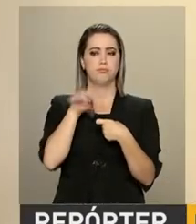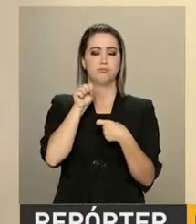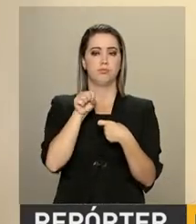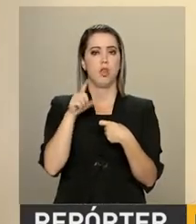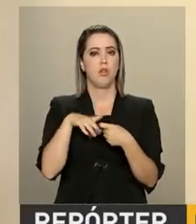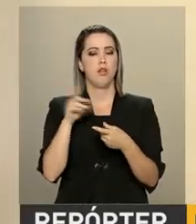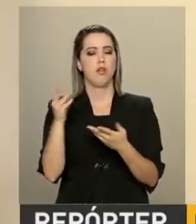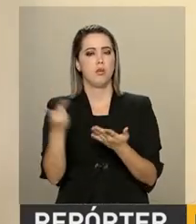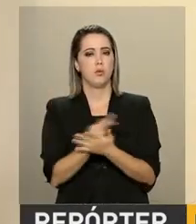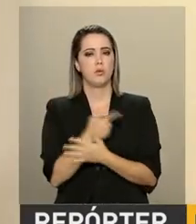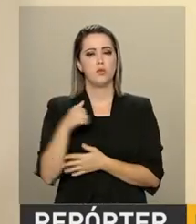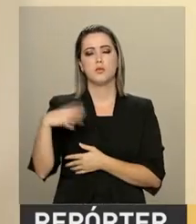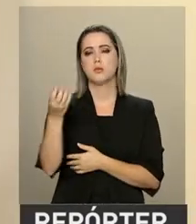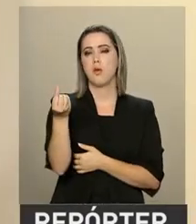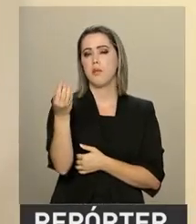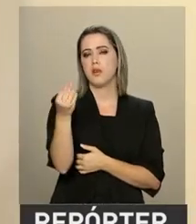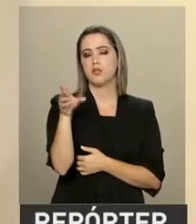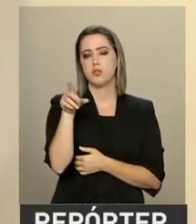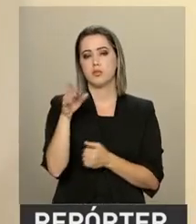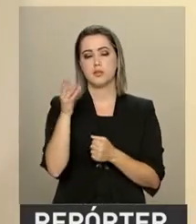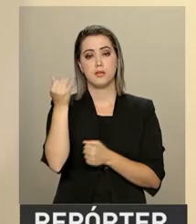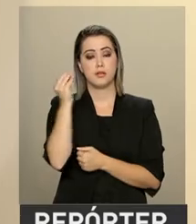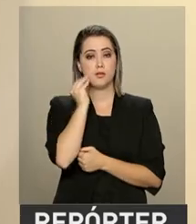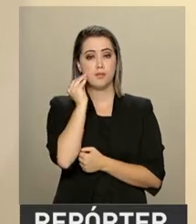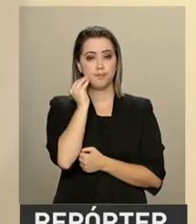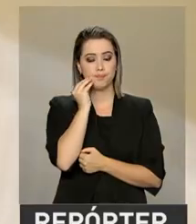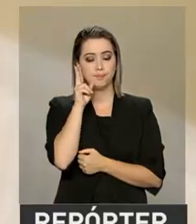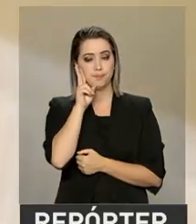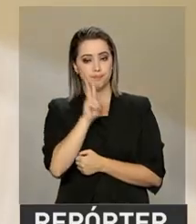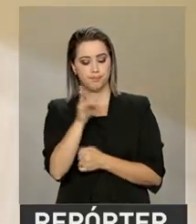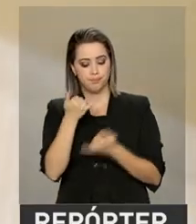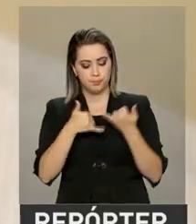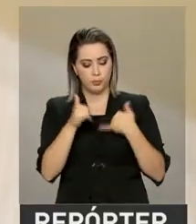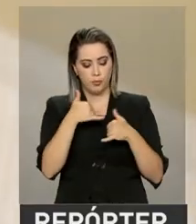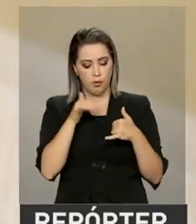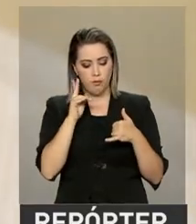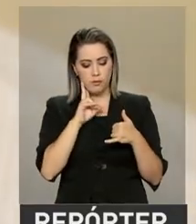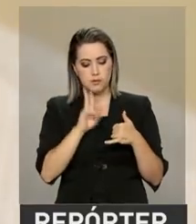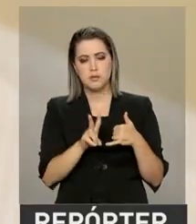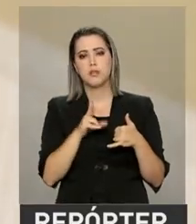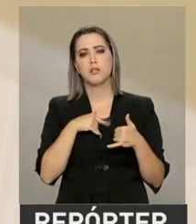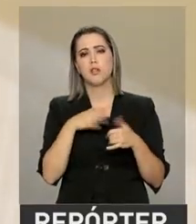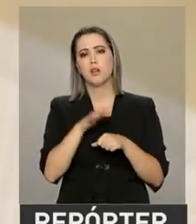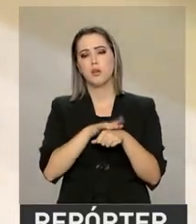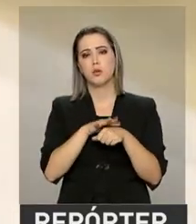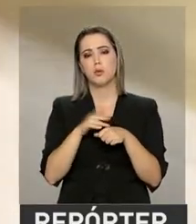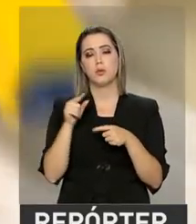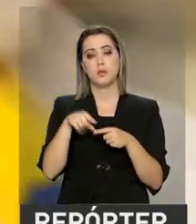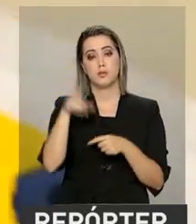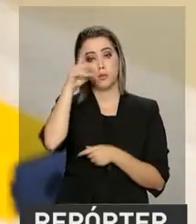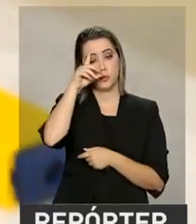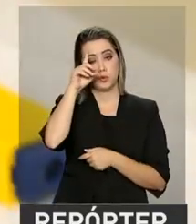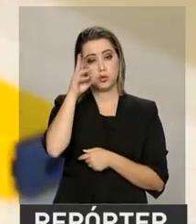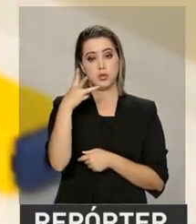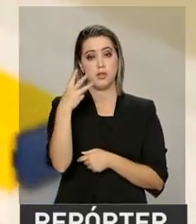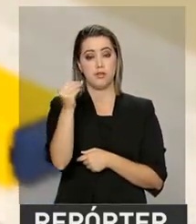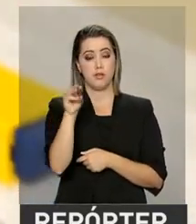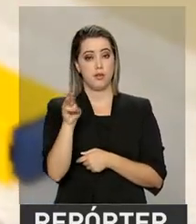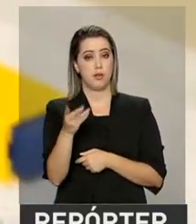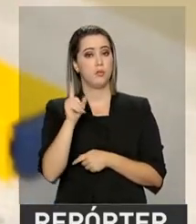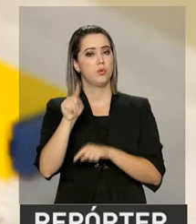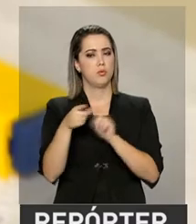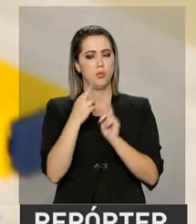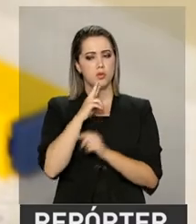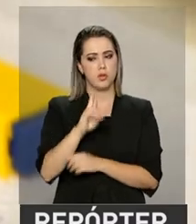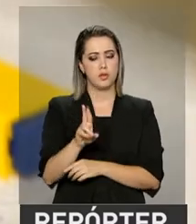feitos uma média de 60 testes rápidos de hiv e por dia o resultado sai em até 30 minutos e verifique também